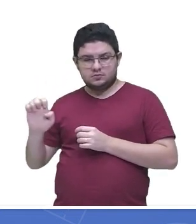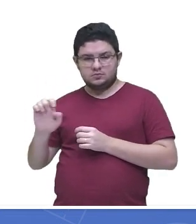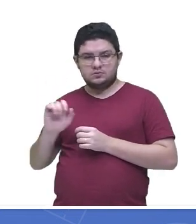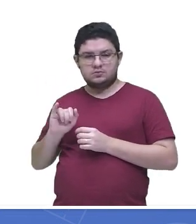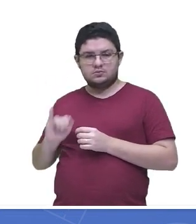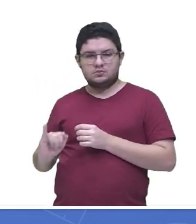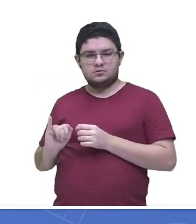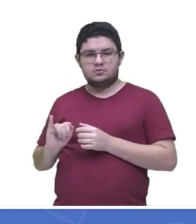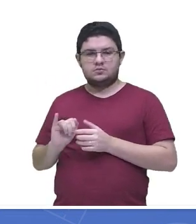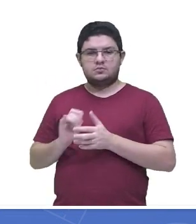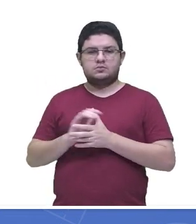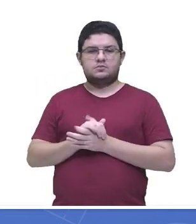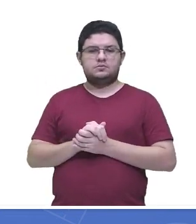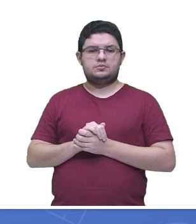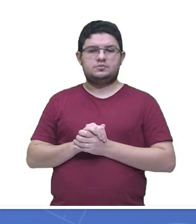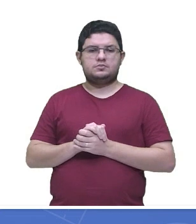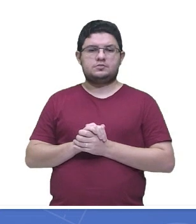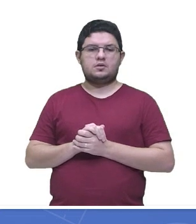observo o meu